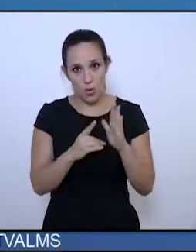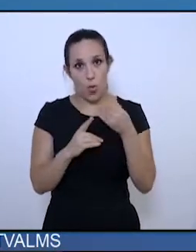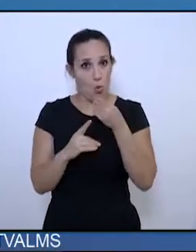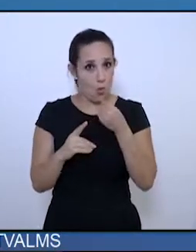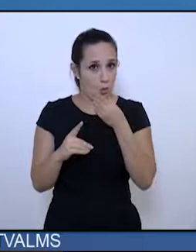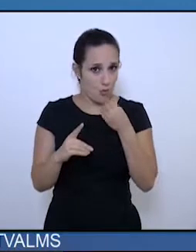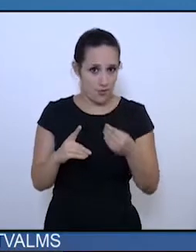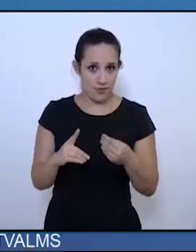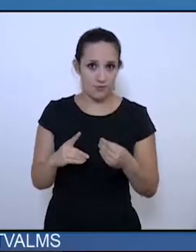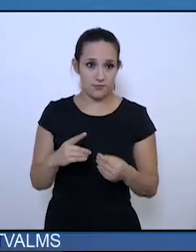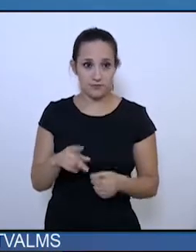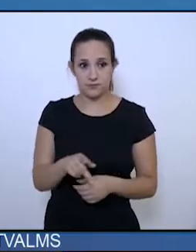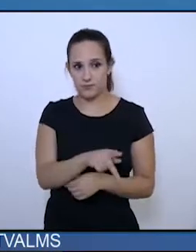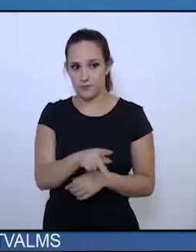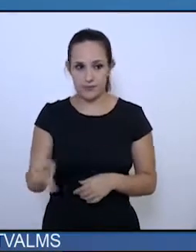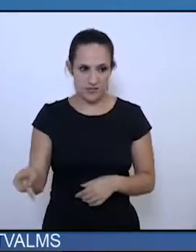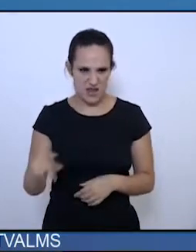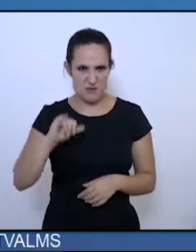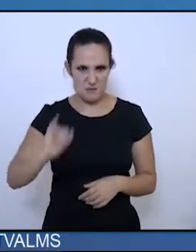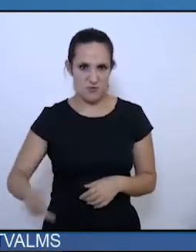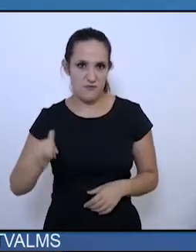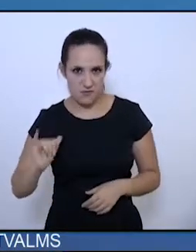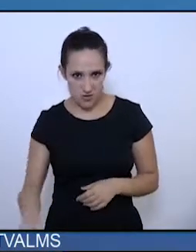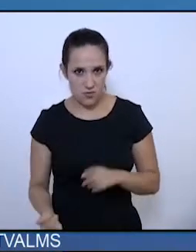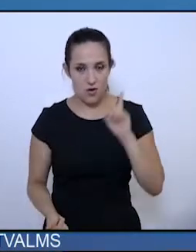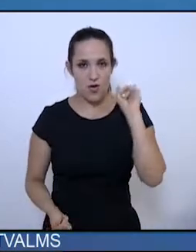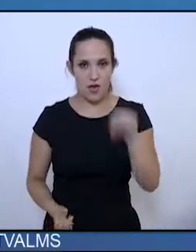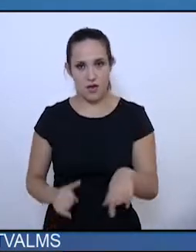presidente golpista, presidente